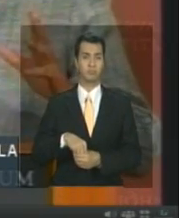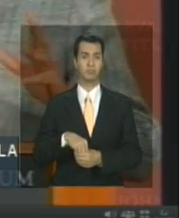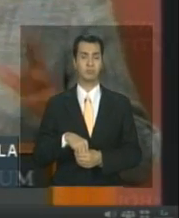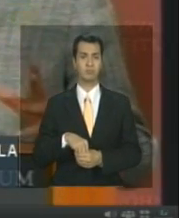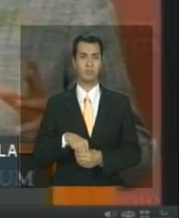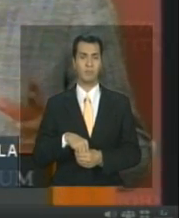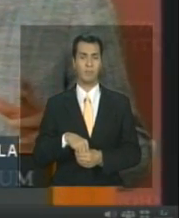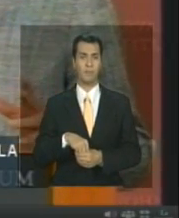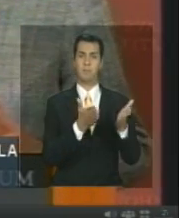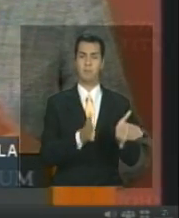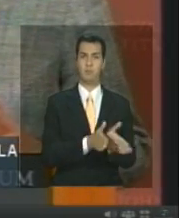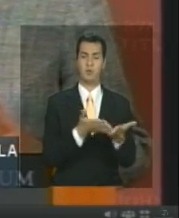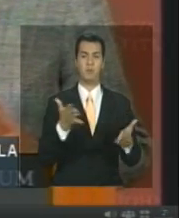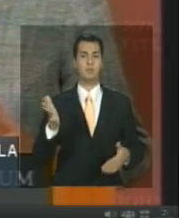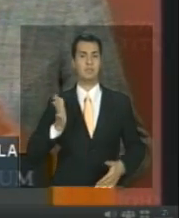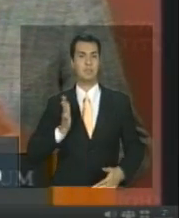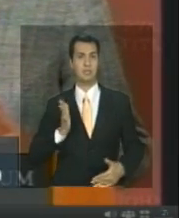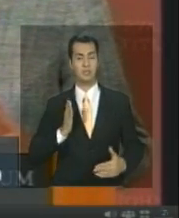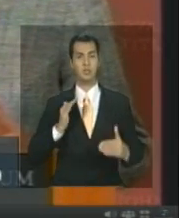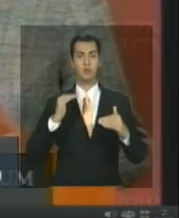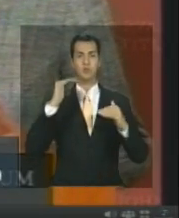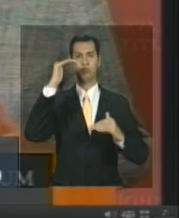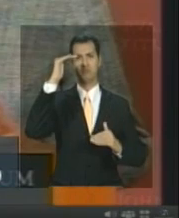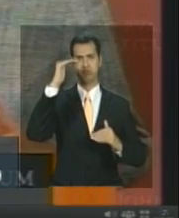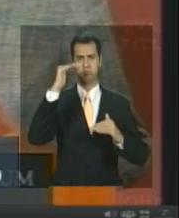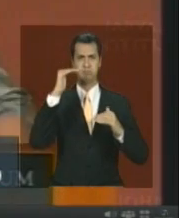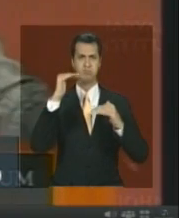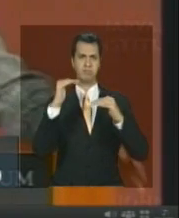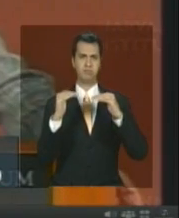desigualdade, ao invés de ampliar, encurtou.